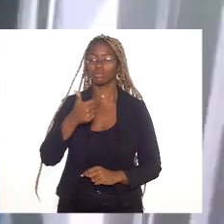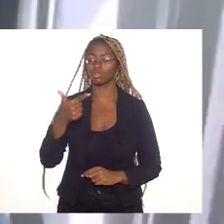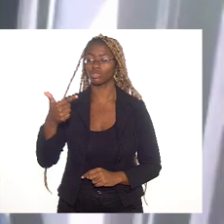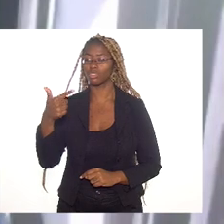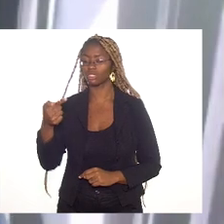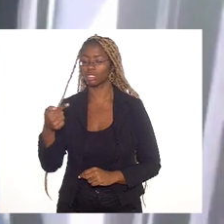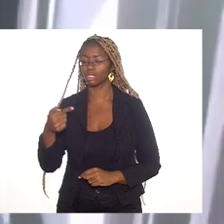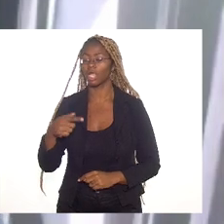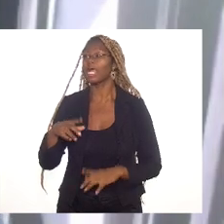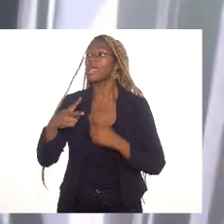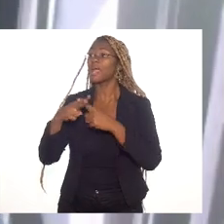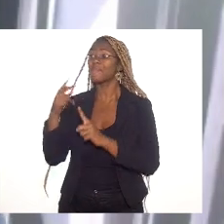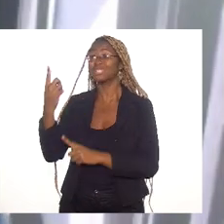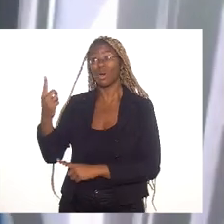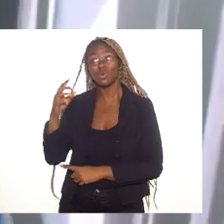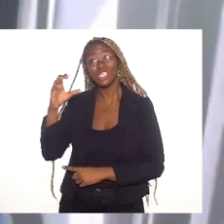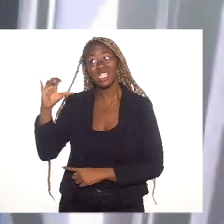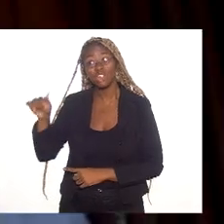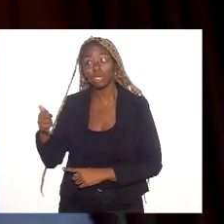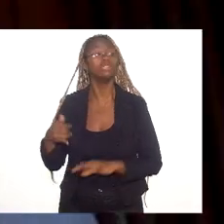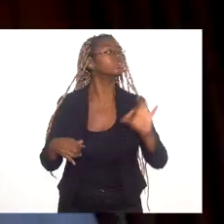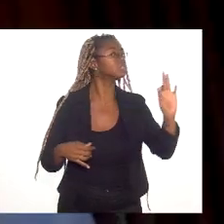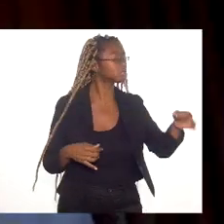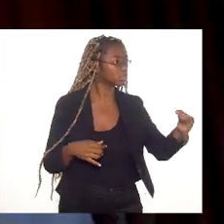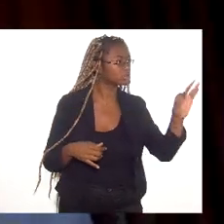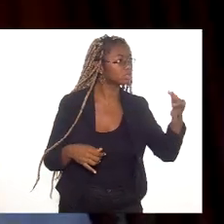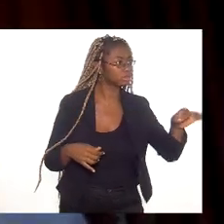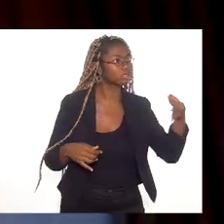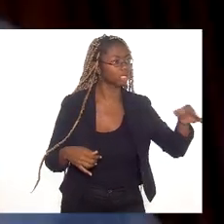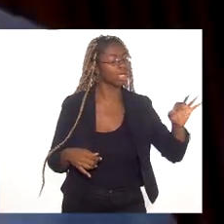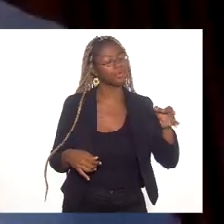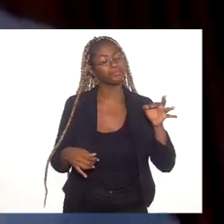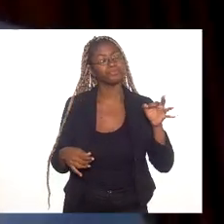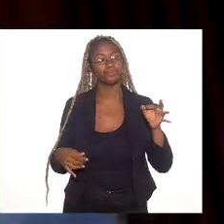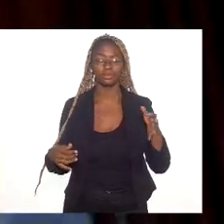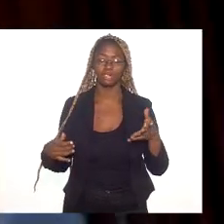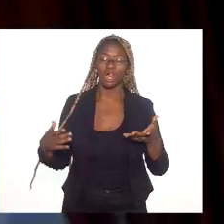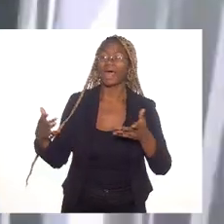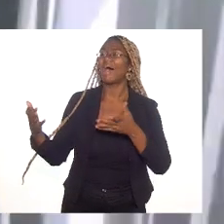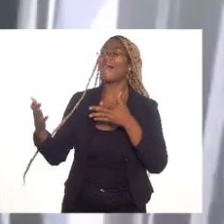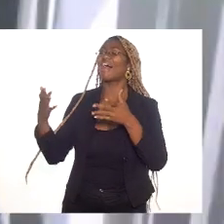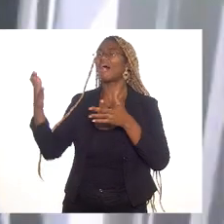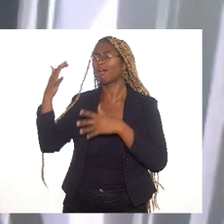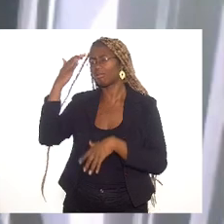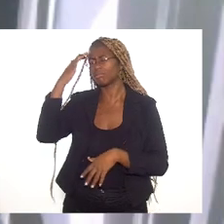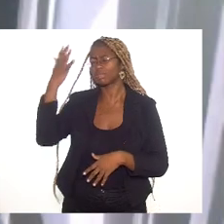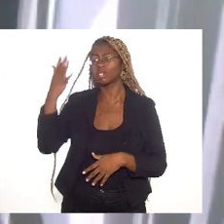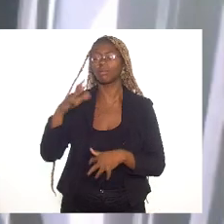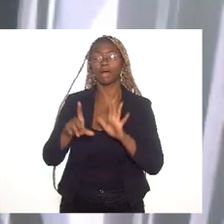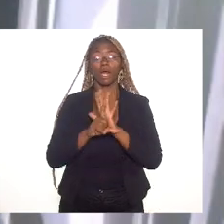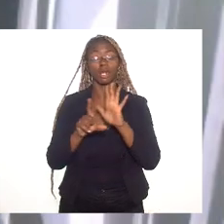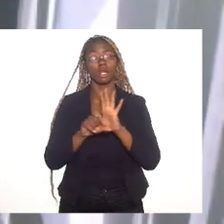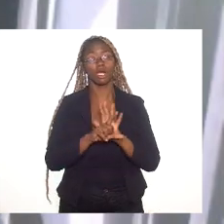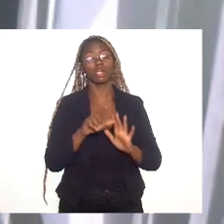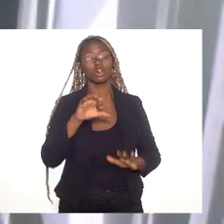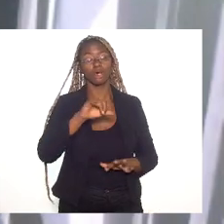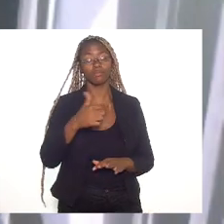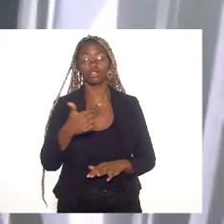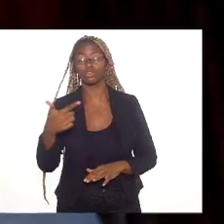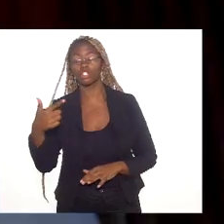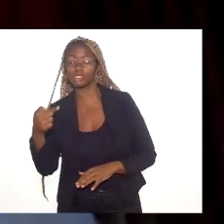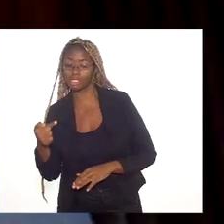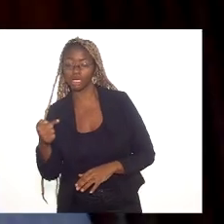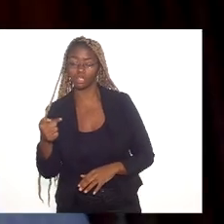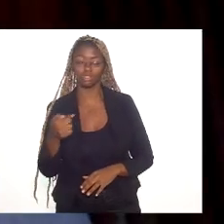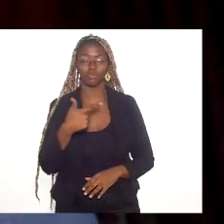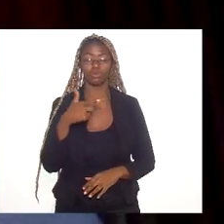Emenda 1 da CCJ, é isso? Emenda 1 da CCJ justamente para poder... Não, mas... Altera a lei 9227 de 25 de março